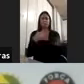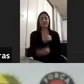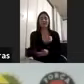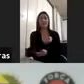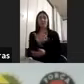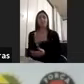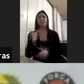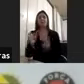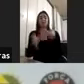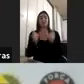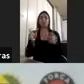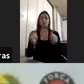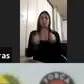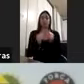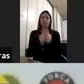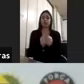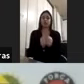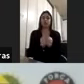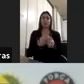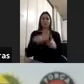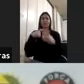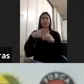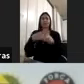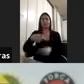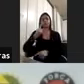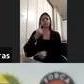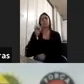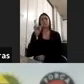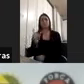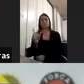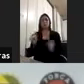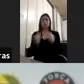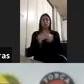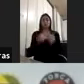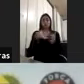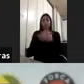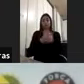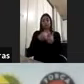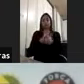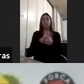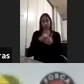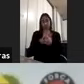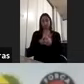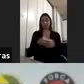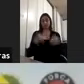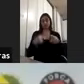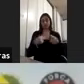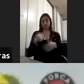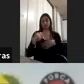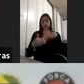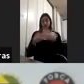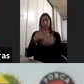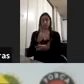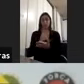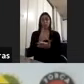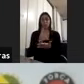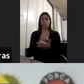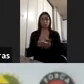dois, sabe? Porque, assim, e vou te dizer mais uma coisa, assim, sabe? A gente está com o tempo bem curto aqui, mas eu queria te dizer uma